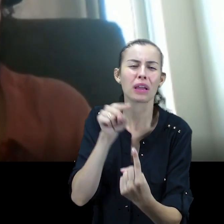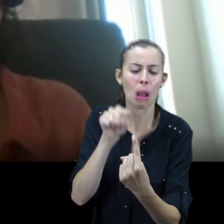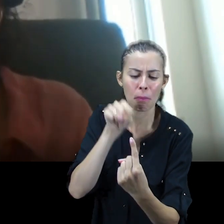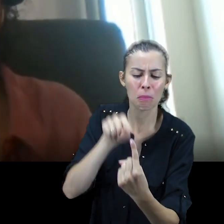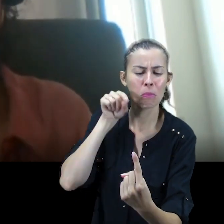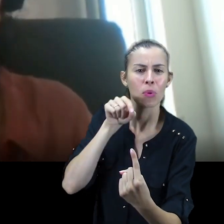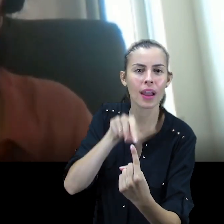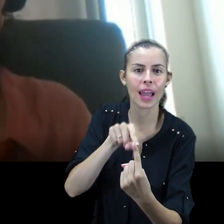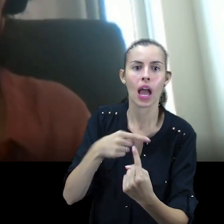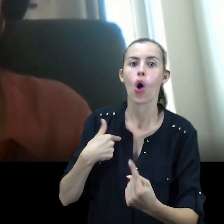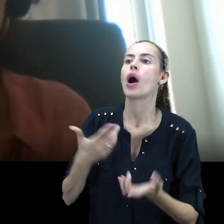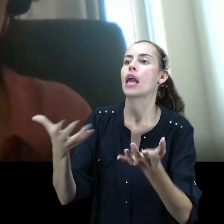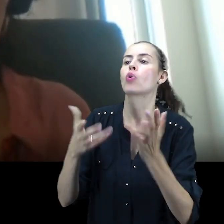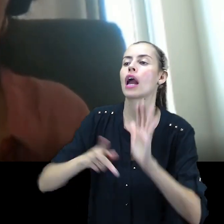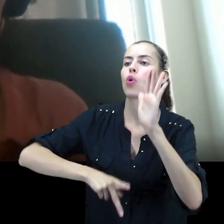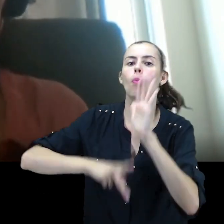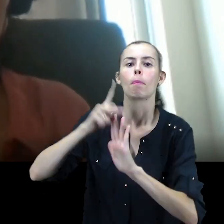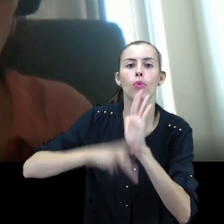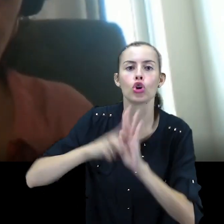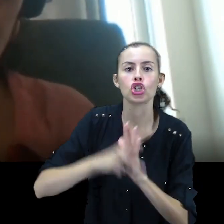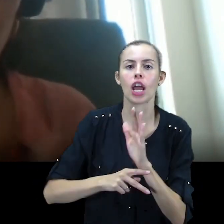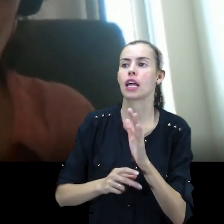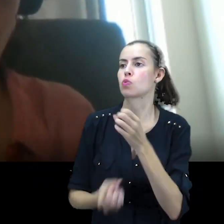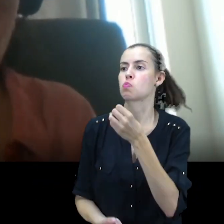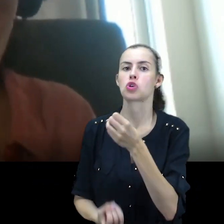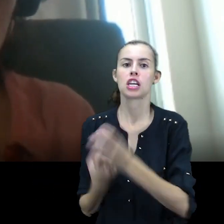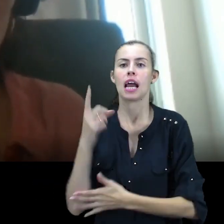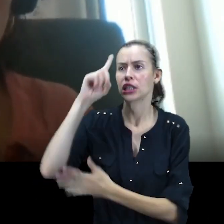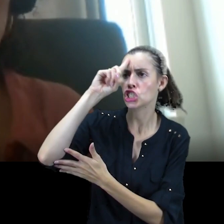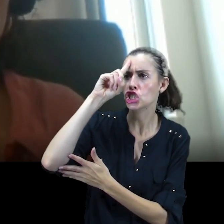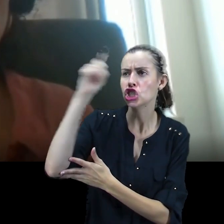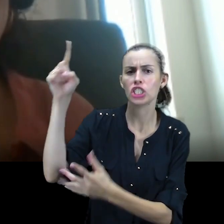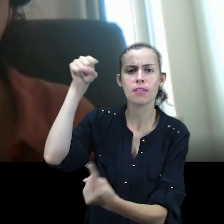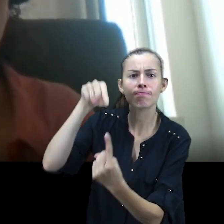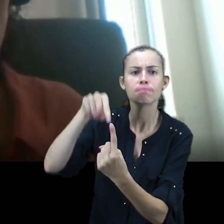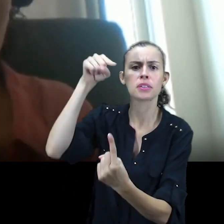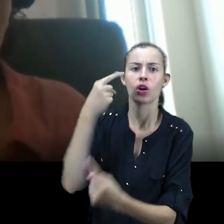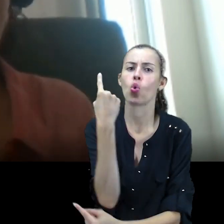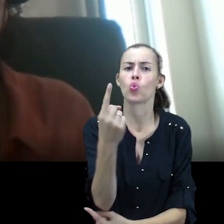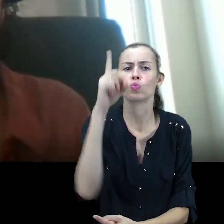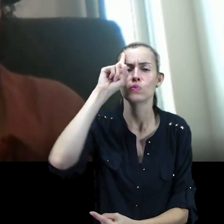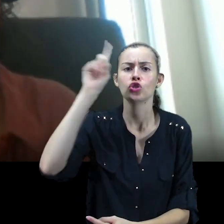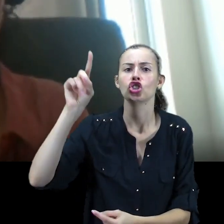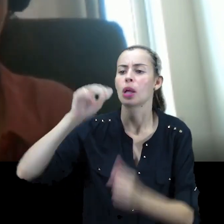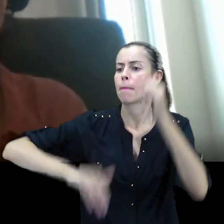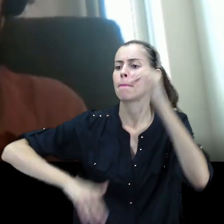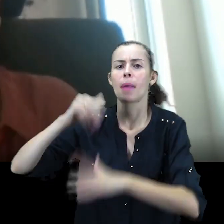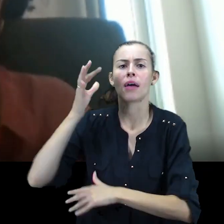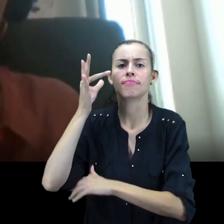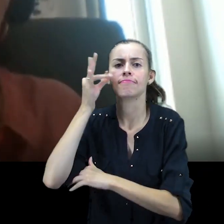preciso disso, vou submeter. E aí a Proeste fomenta essa ação pontual de extensão, que vai gerar um certificado para o